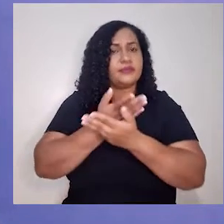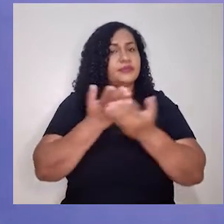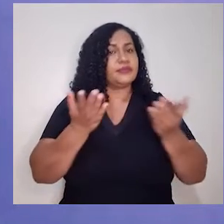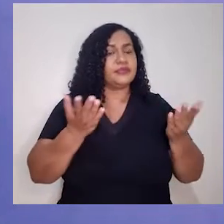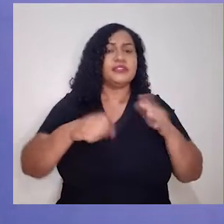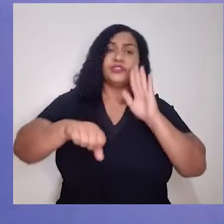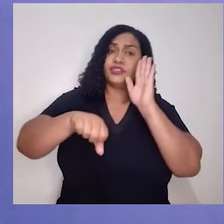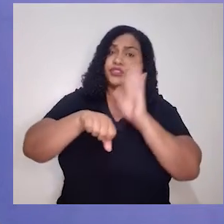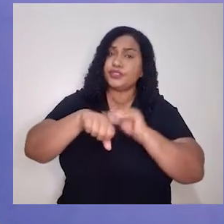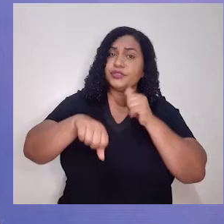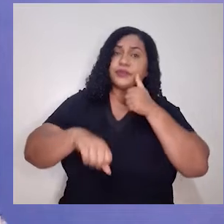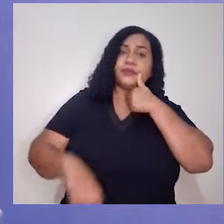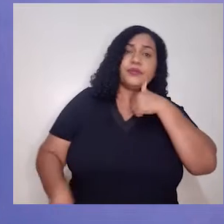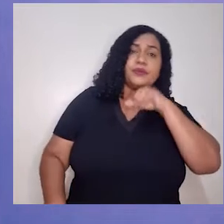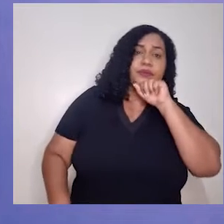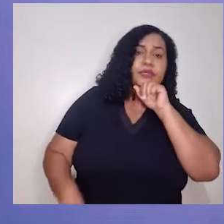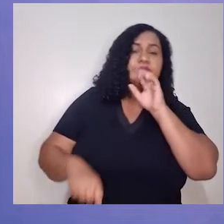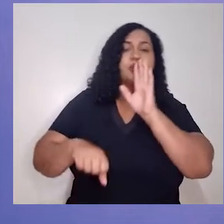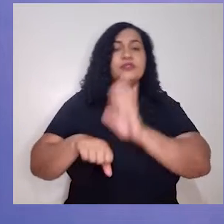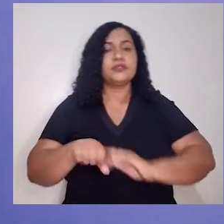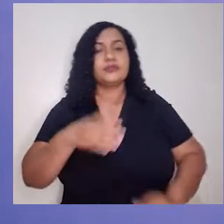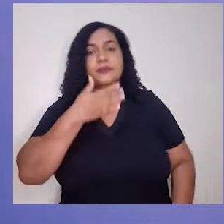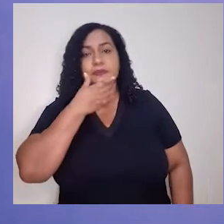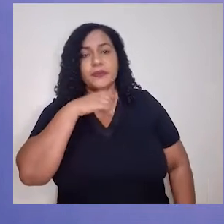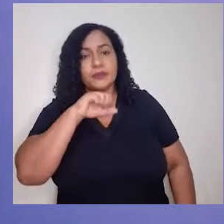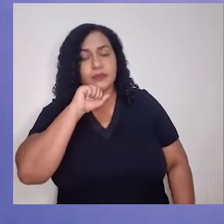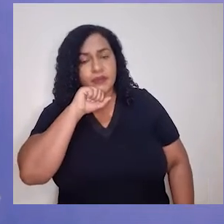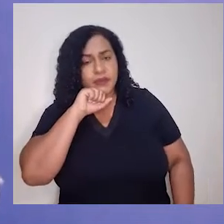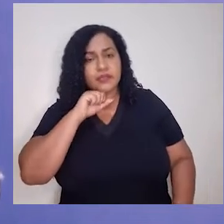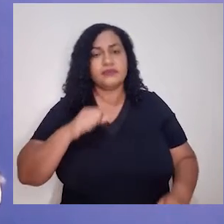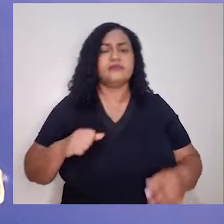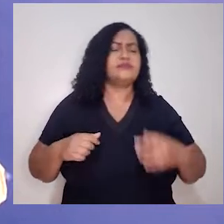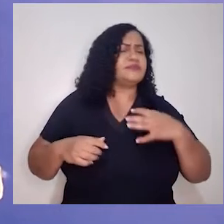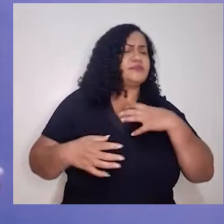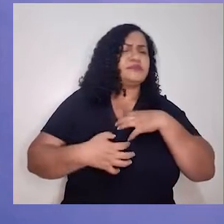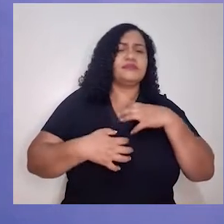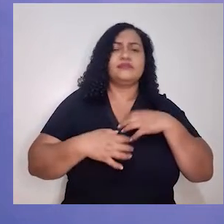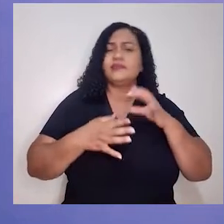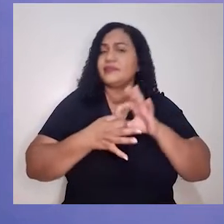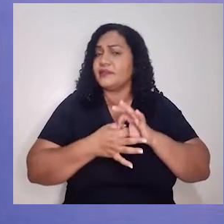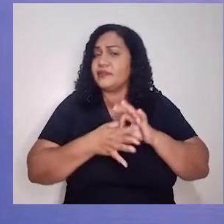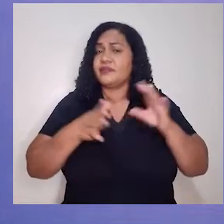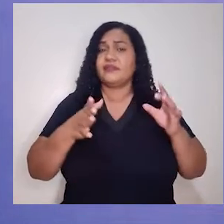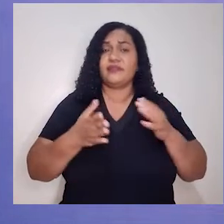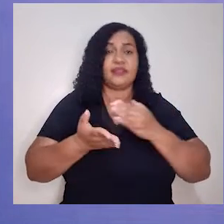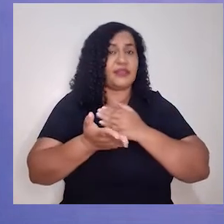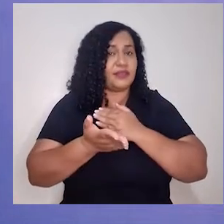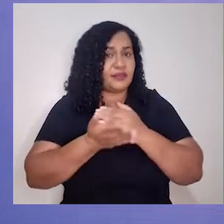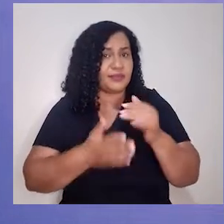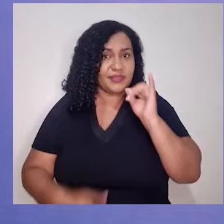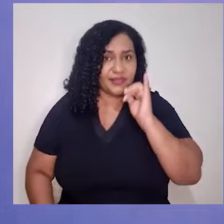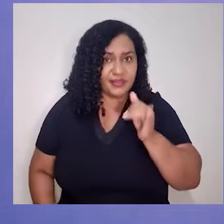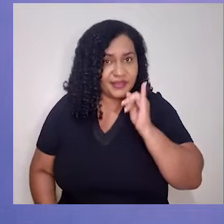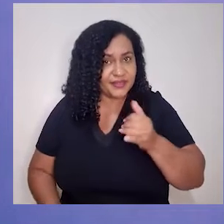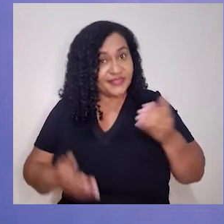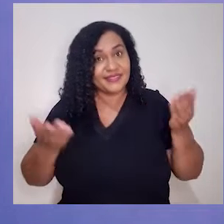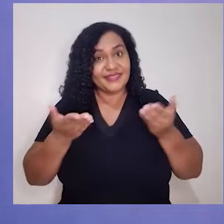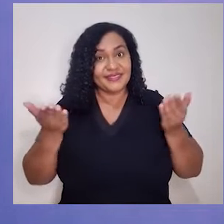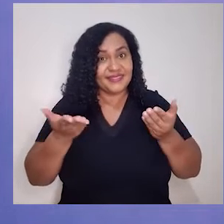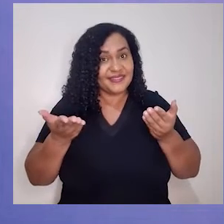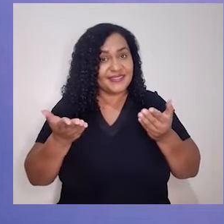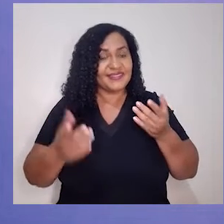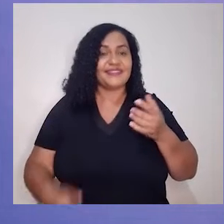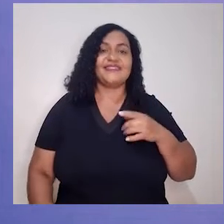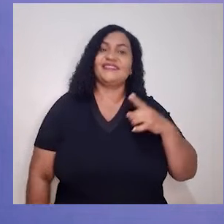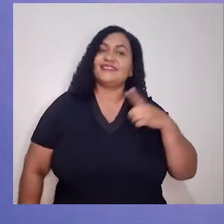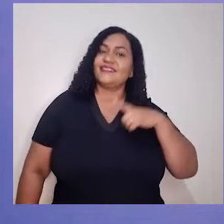Então, chame a mamãe, chame o papai e fiquem à vontade, porque vai começar a nossa historinha de